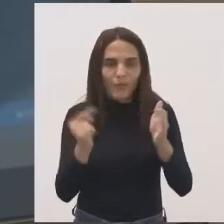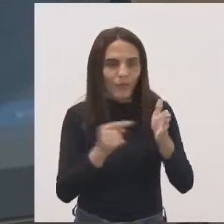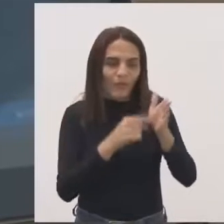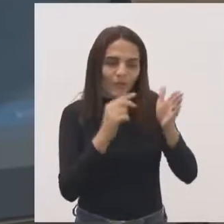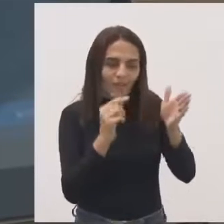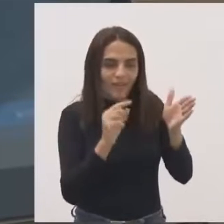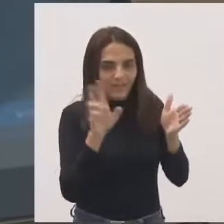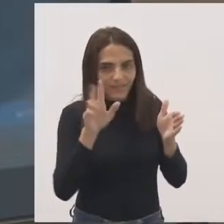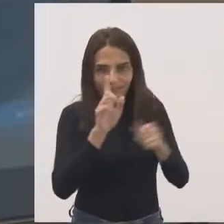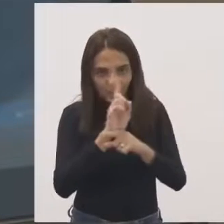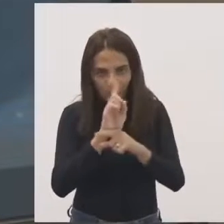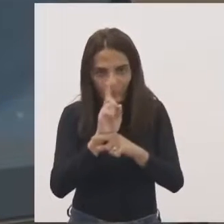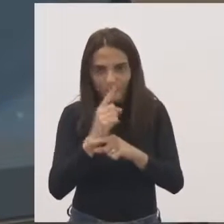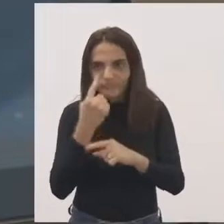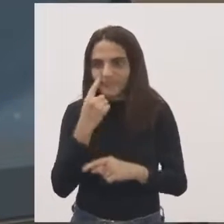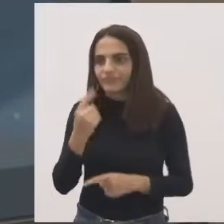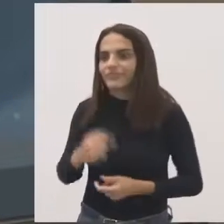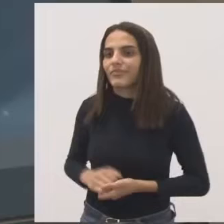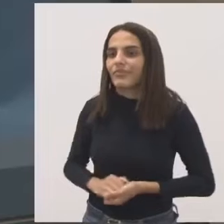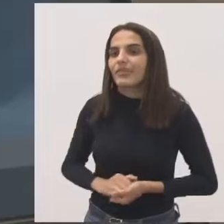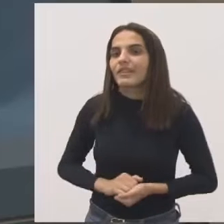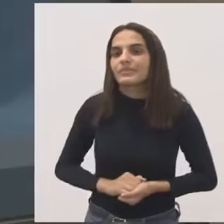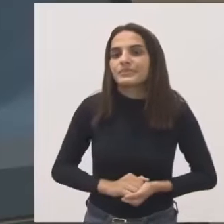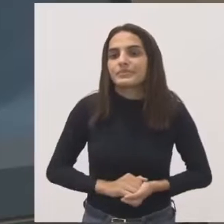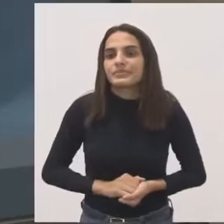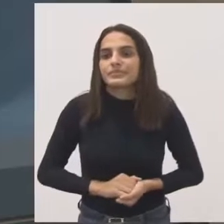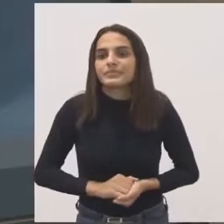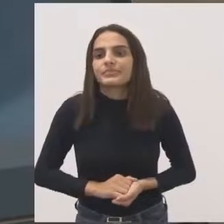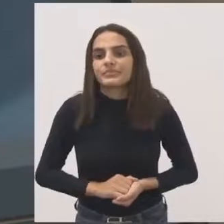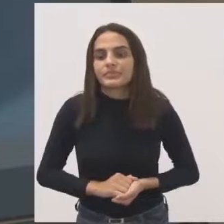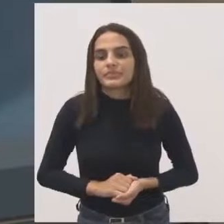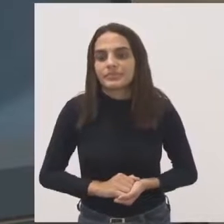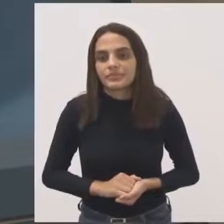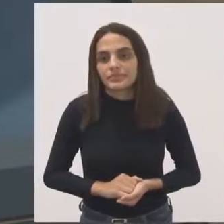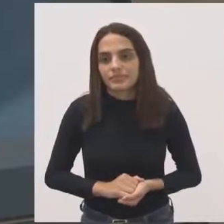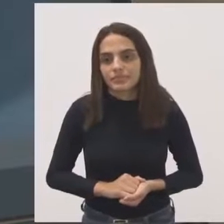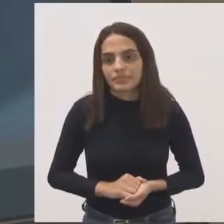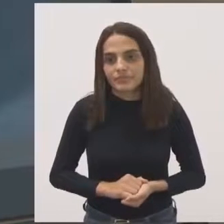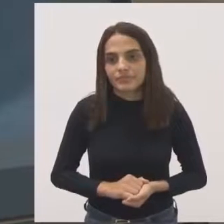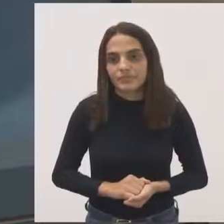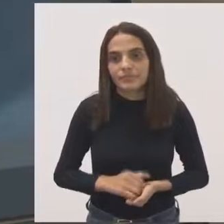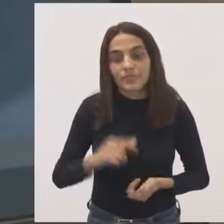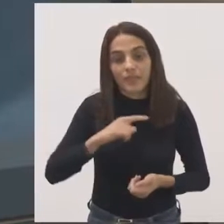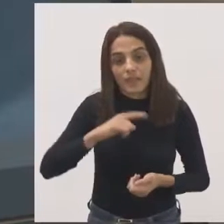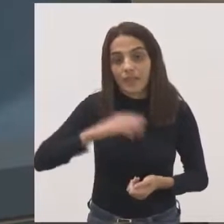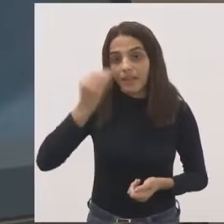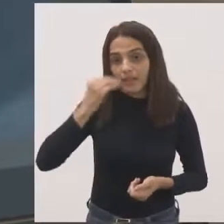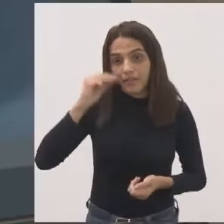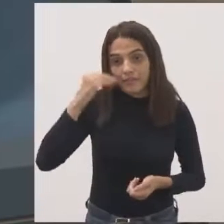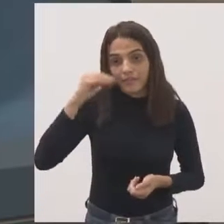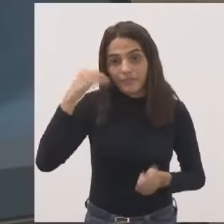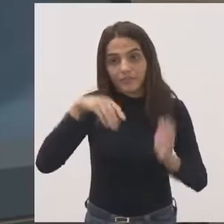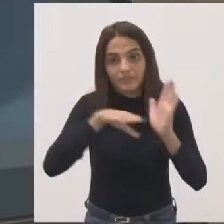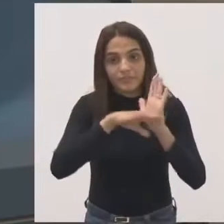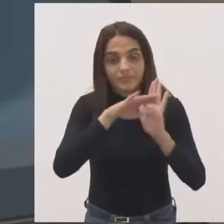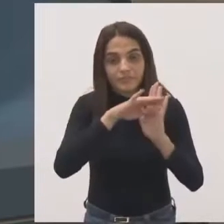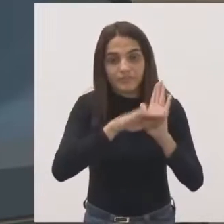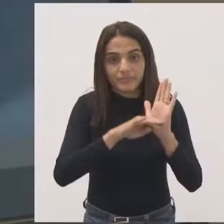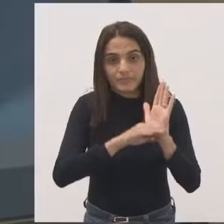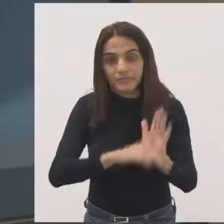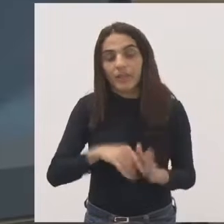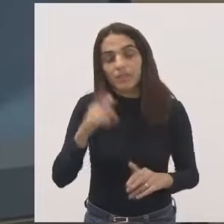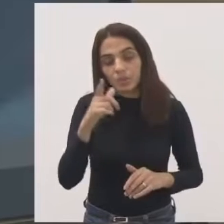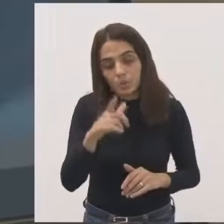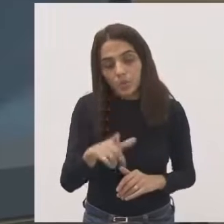vamos escrever para a Microsoft, tá bom? Tem a experiência personalizada de diagnóstico. De novo, eles falam a